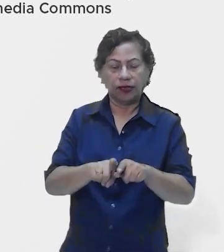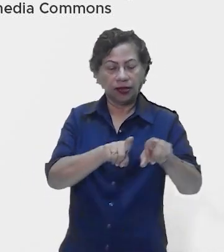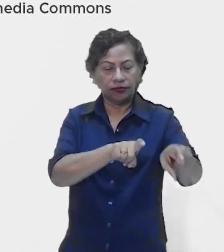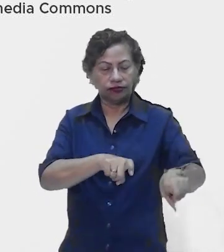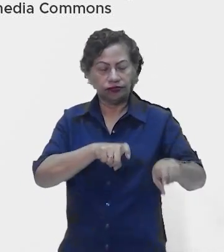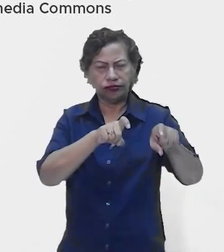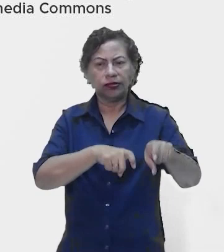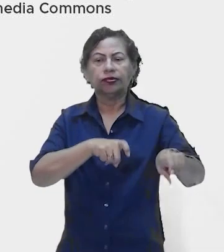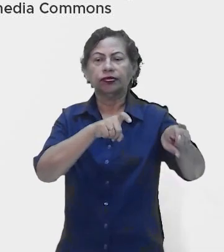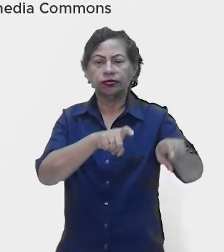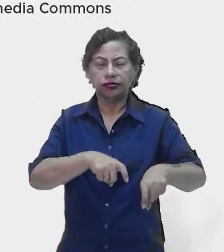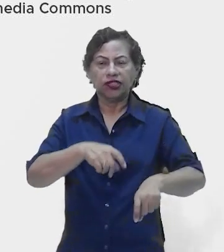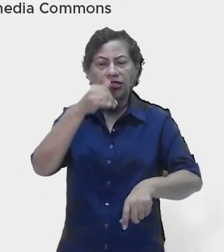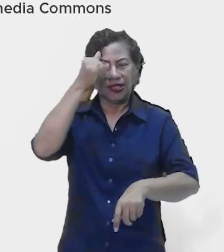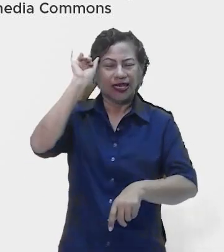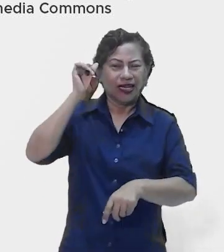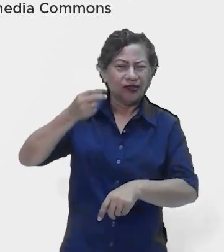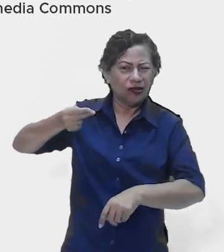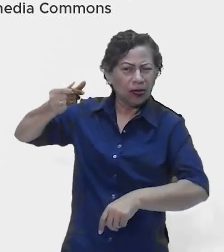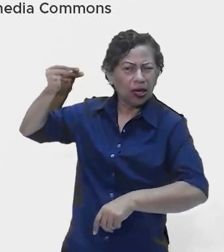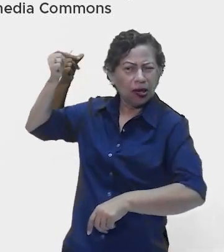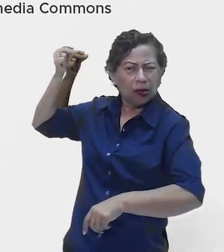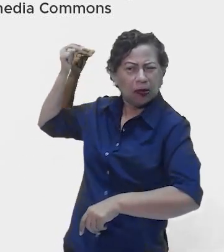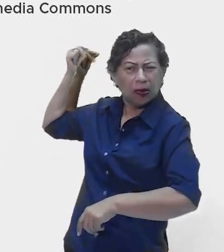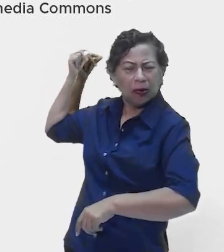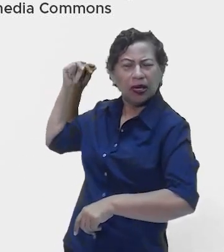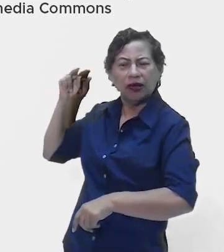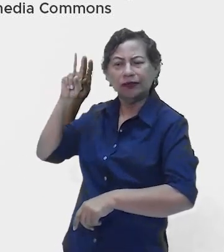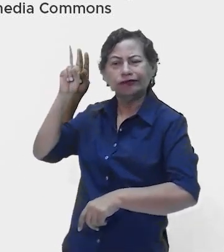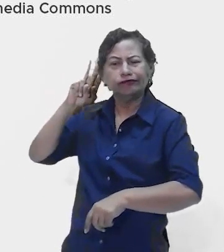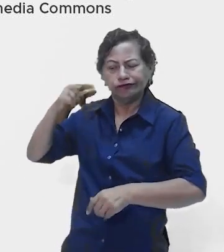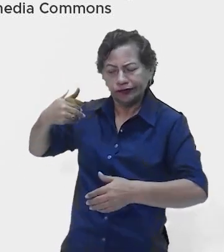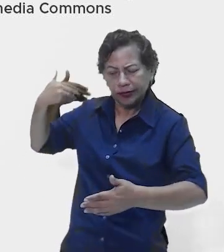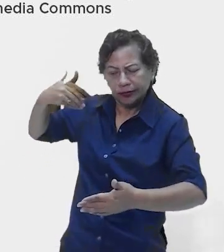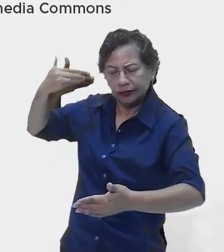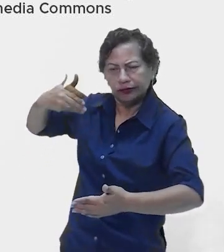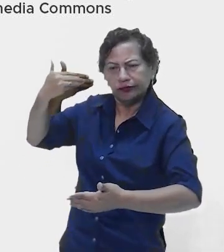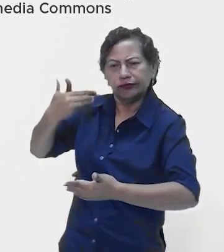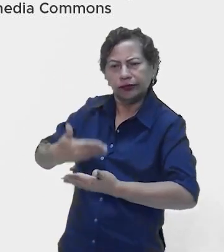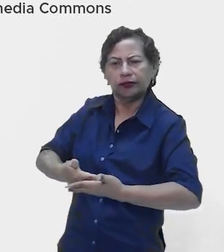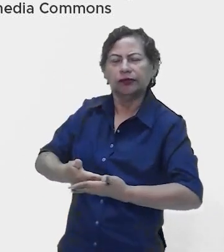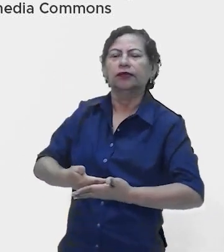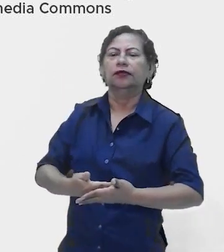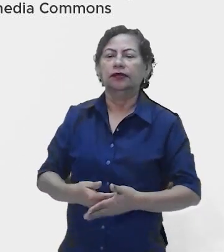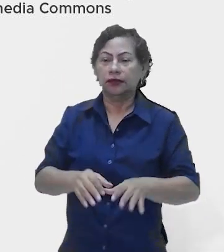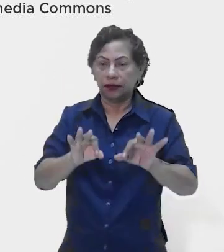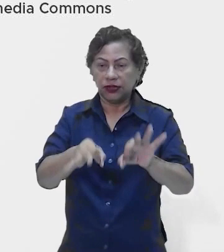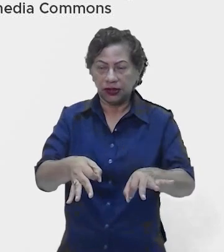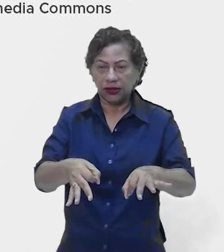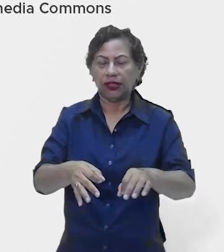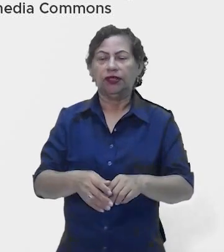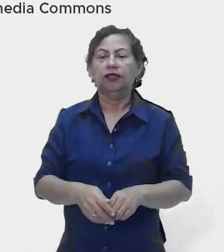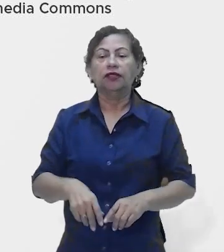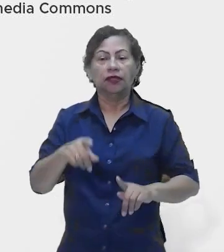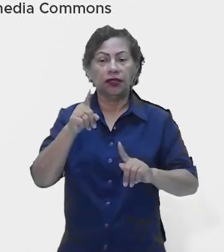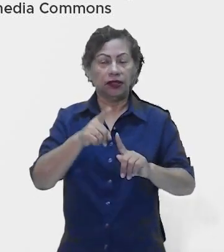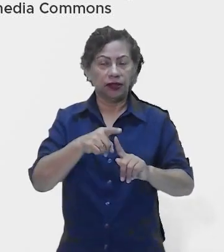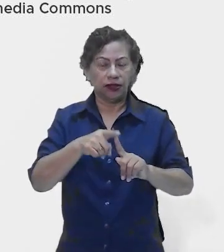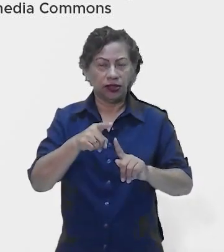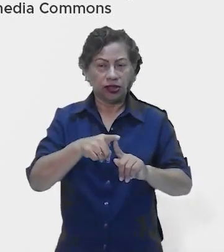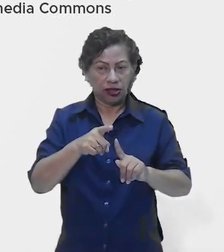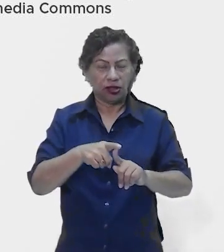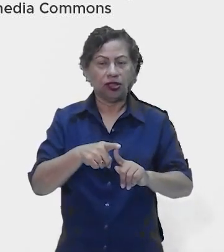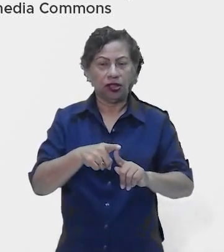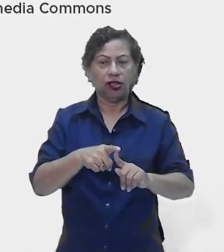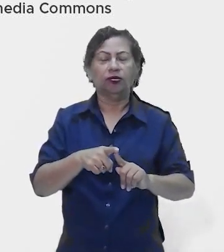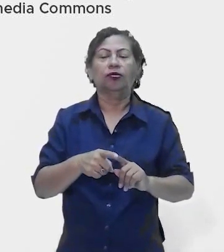desde o período colonial e se consolidou ao longo desses 500 anos, certo? Essas atividades, elas são desenvolvidas